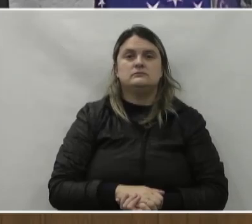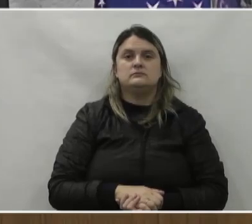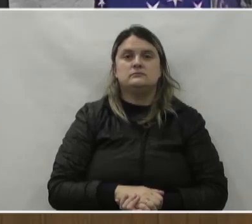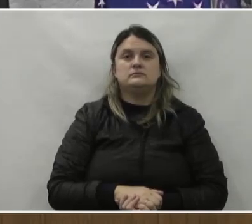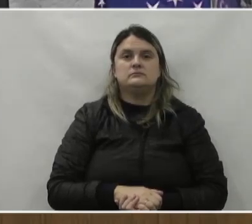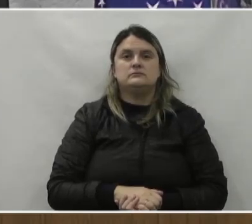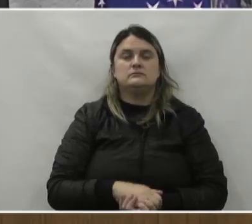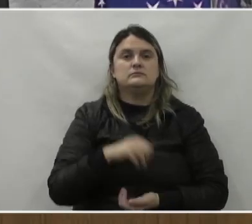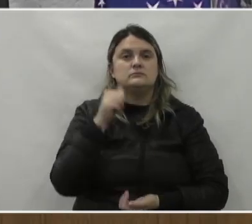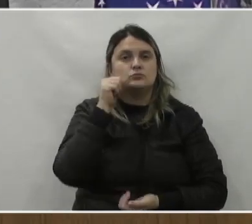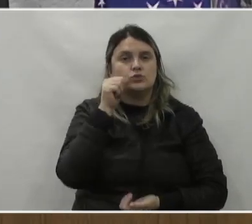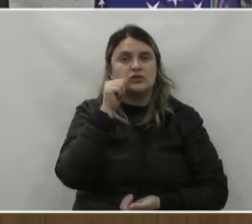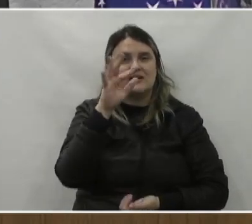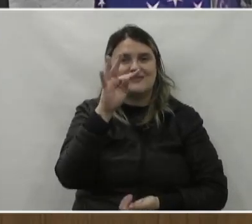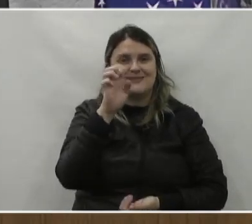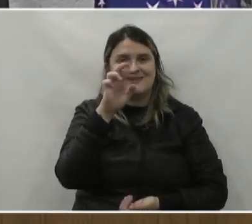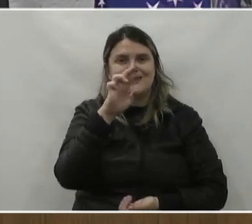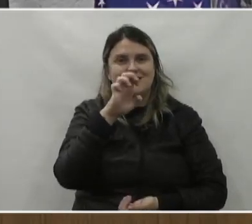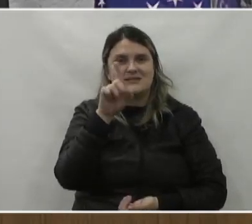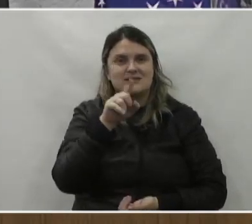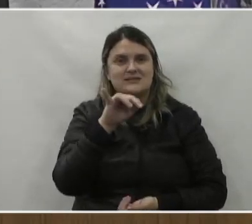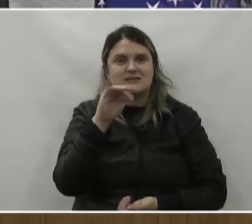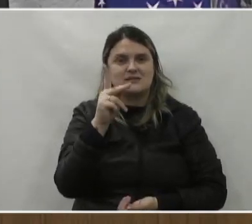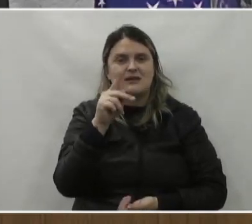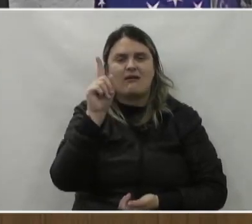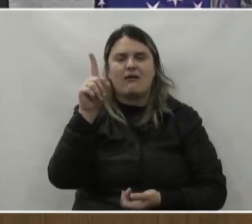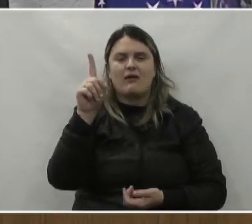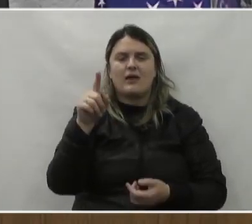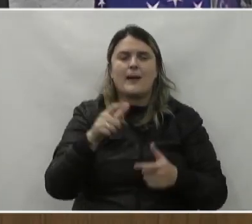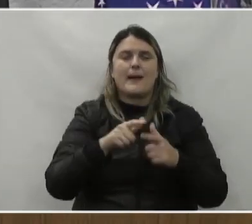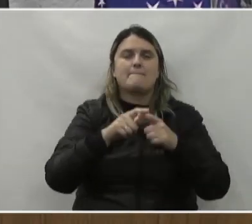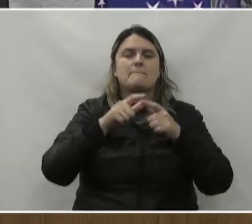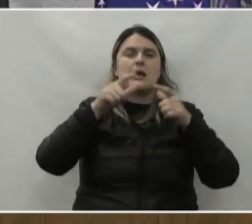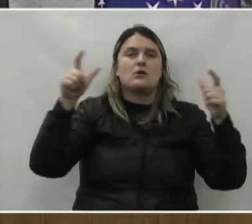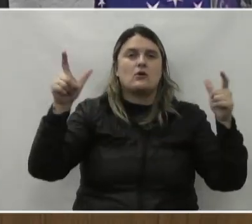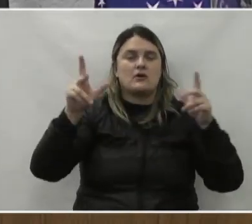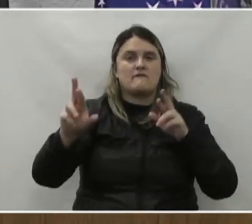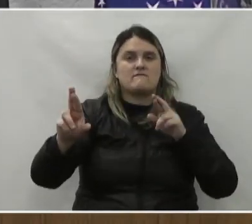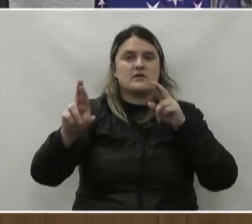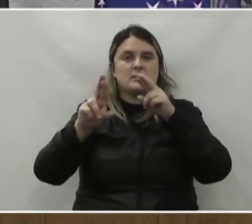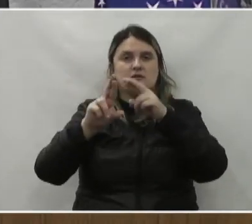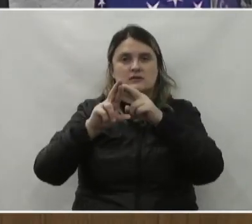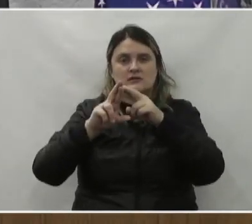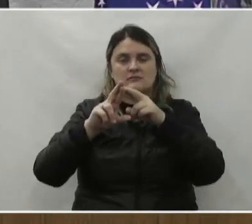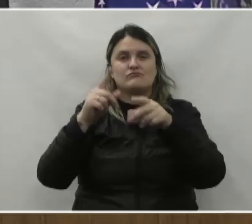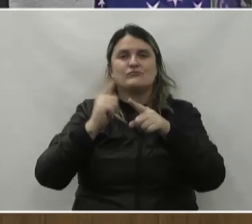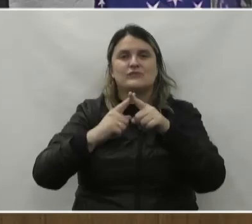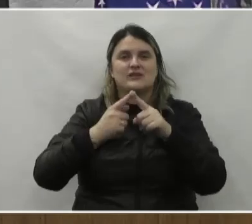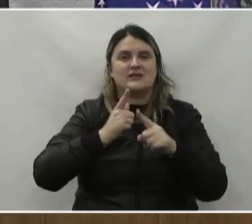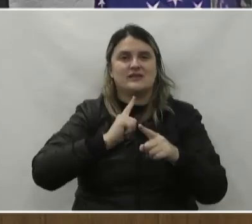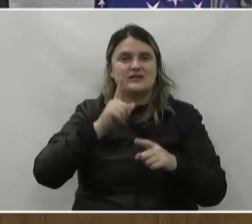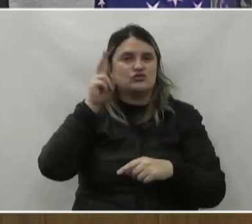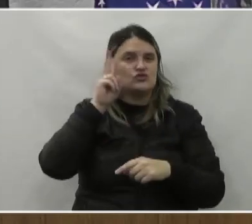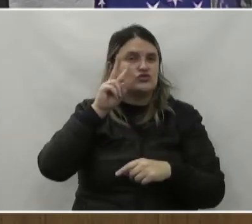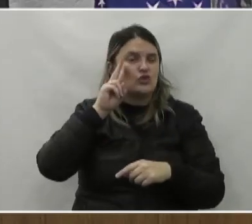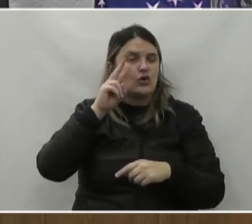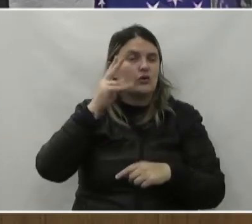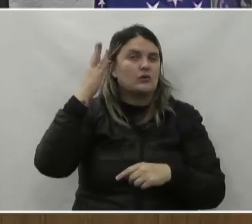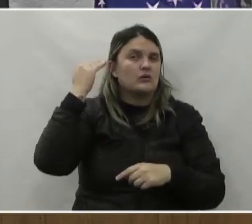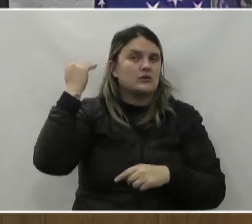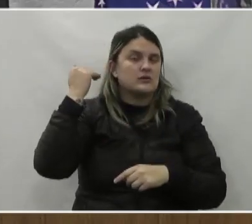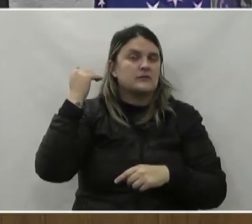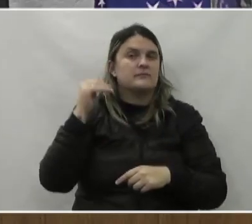senhora Terezinha é hoje a maior referência quando se trata da história das cidades irmãs.